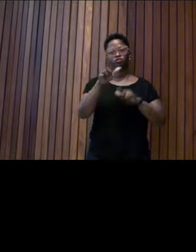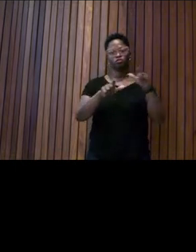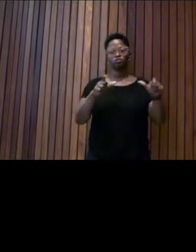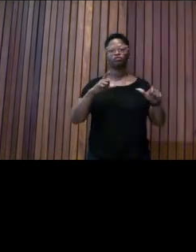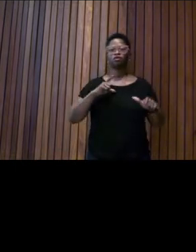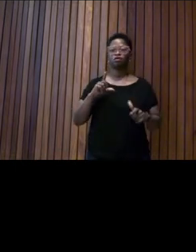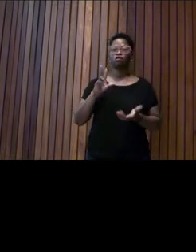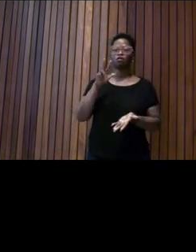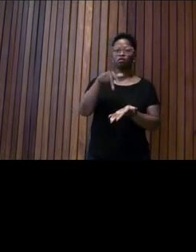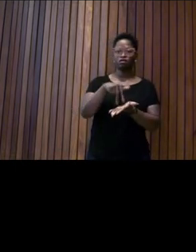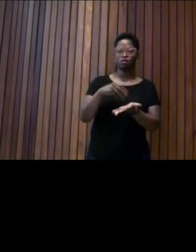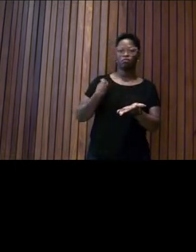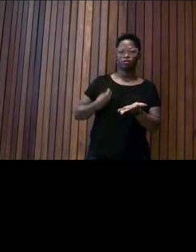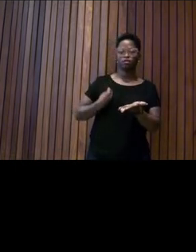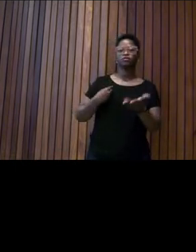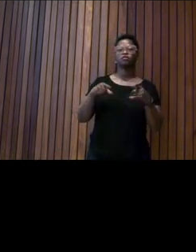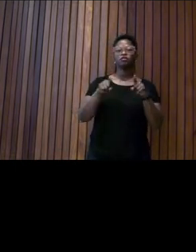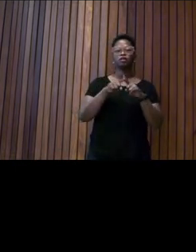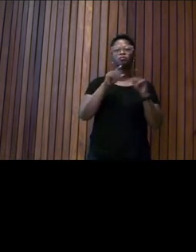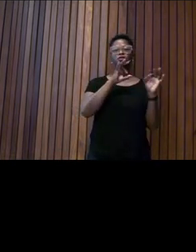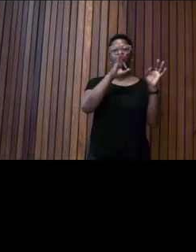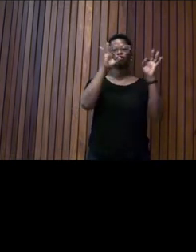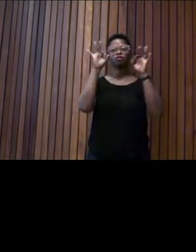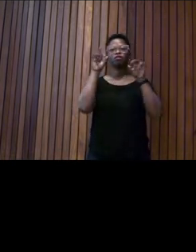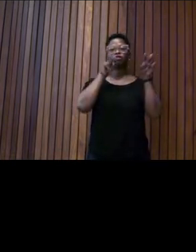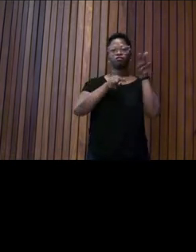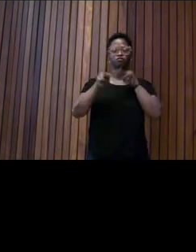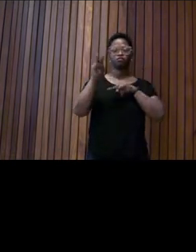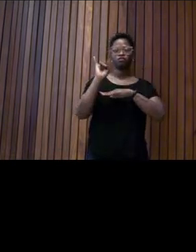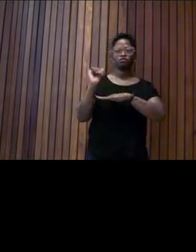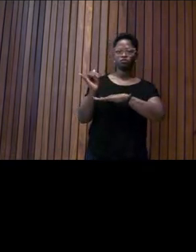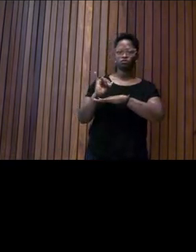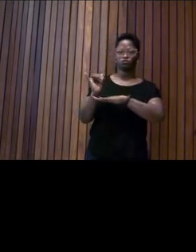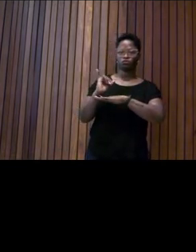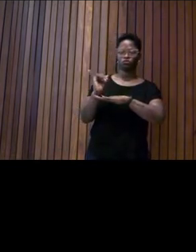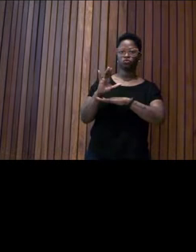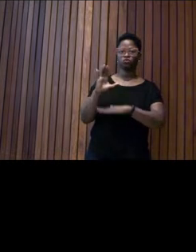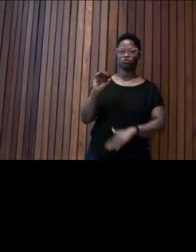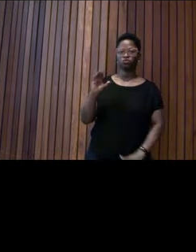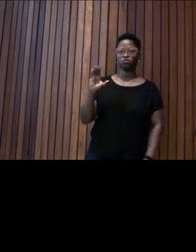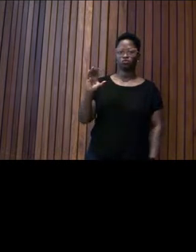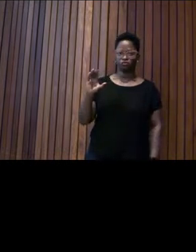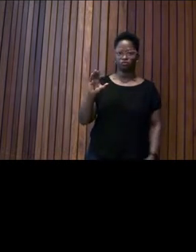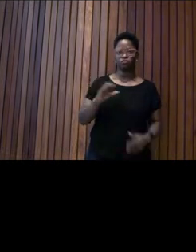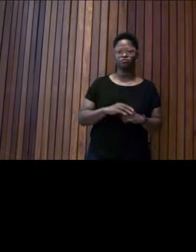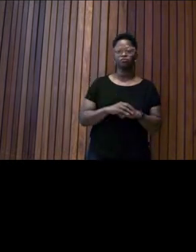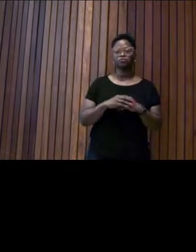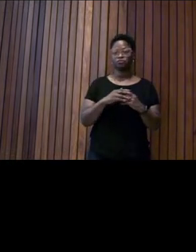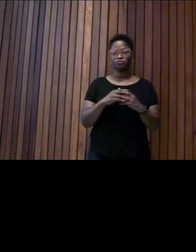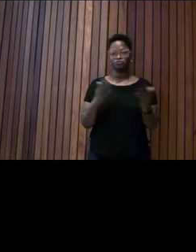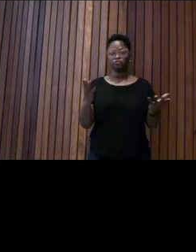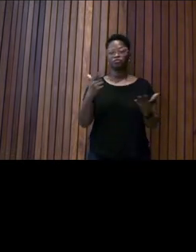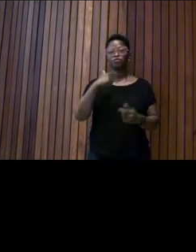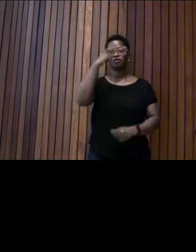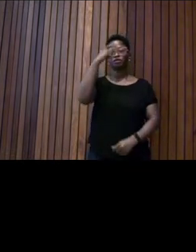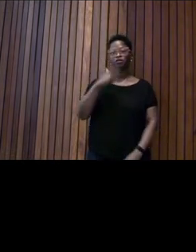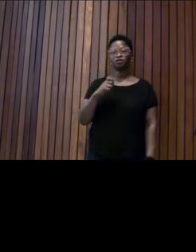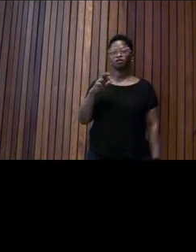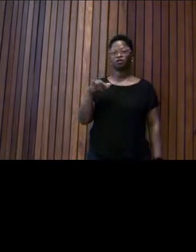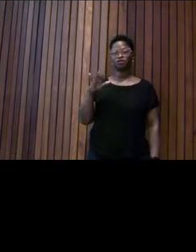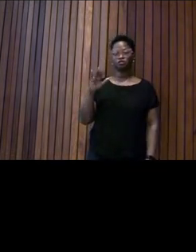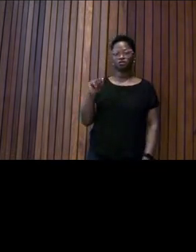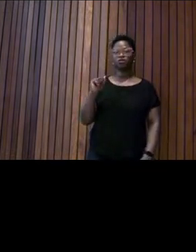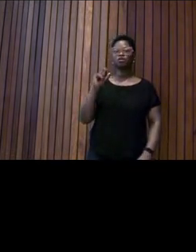aqui presentes e também aos que estão nos acompanhando pelo YouTube da Casa de Oswaldo Cruz. Eu sou Cristina